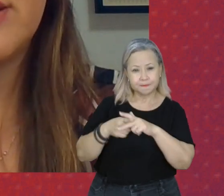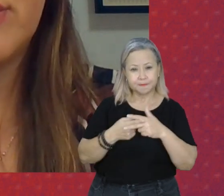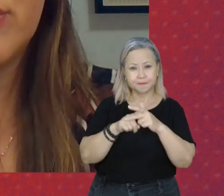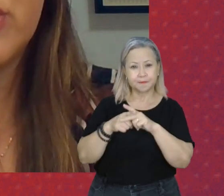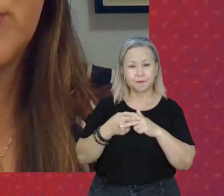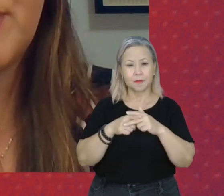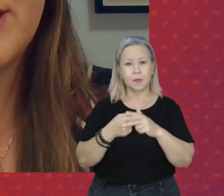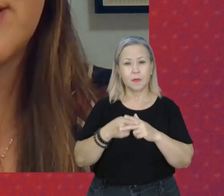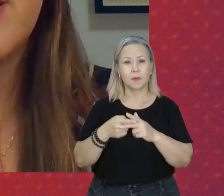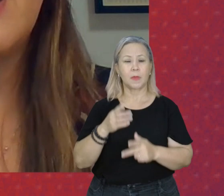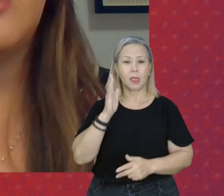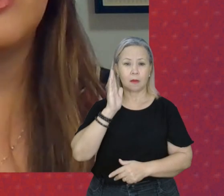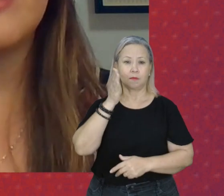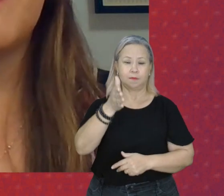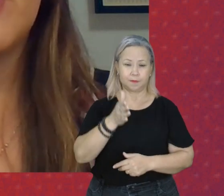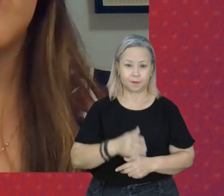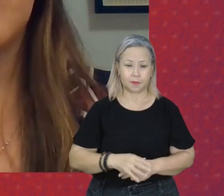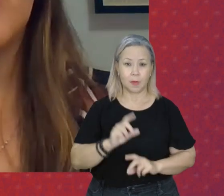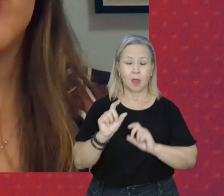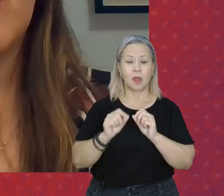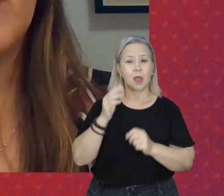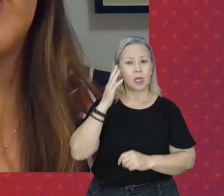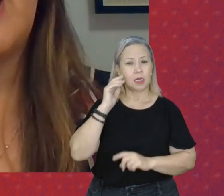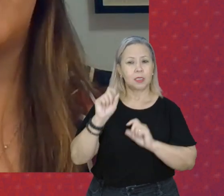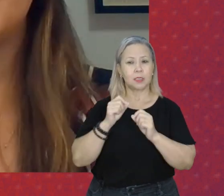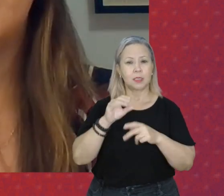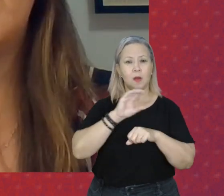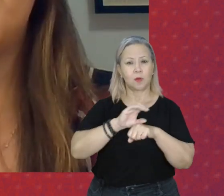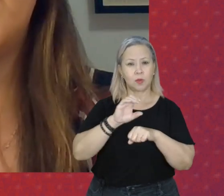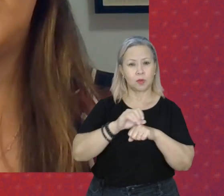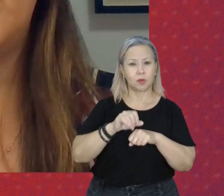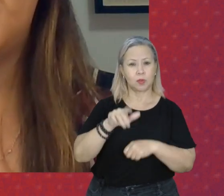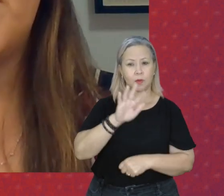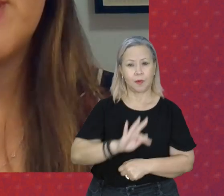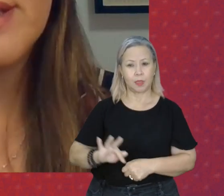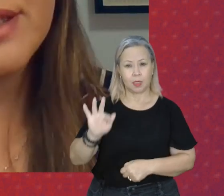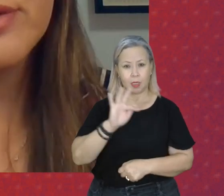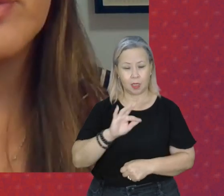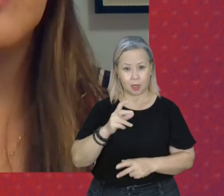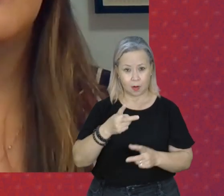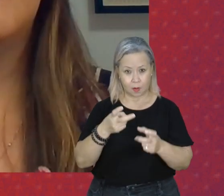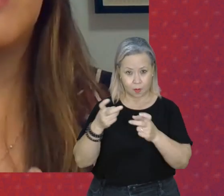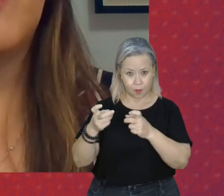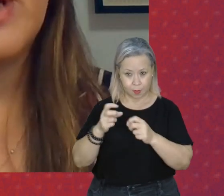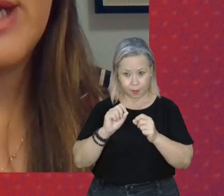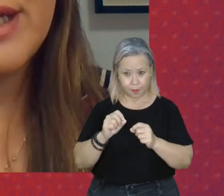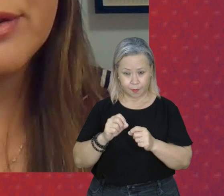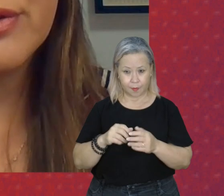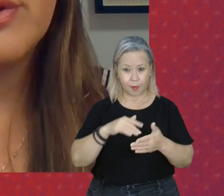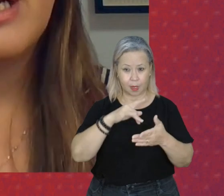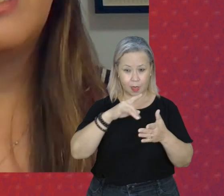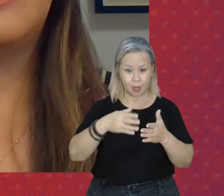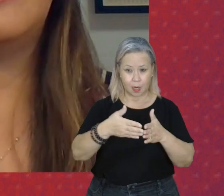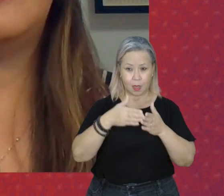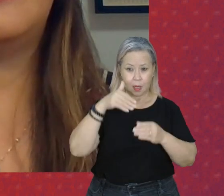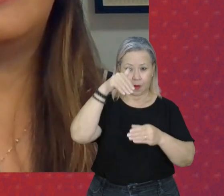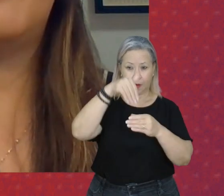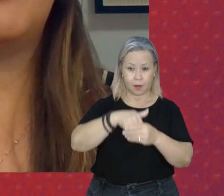democracia direta hoje no país. A gente sabe que a nossa Constituição Federal, ela prevê o plebiscito, o